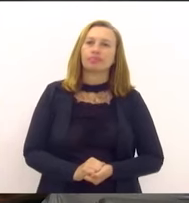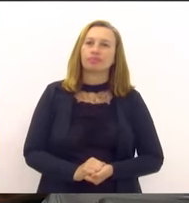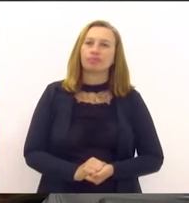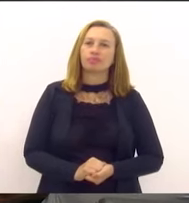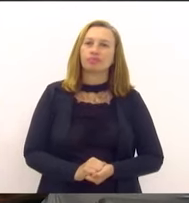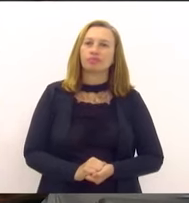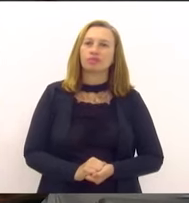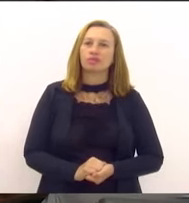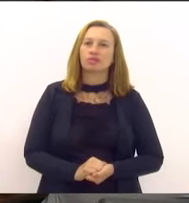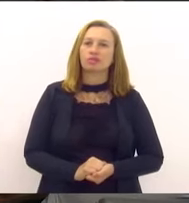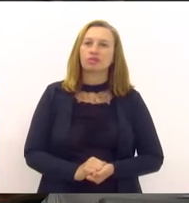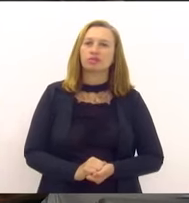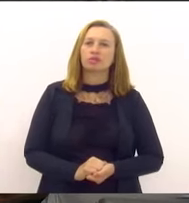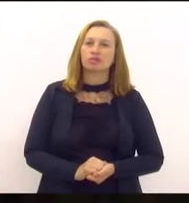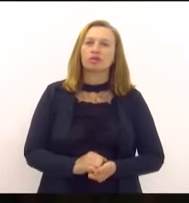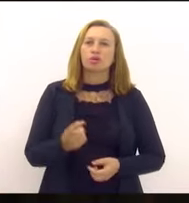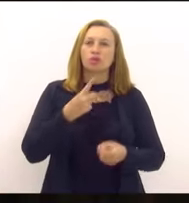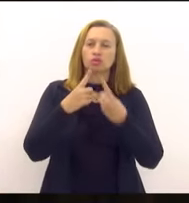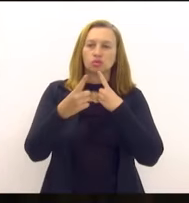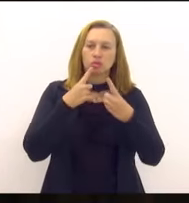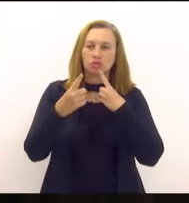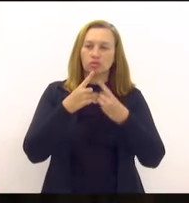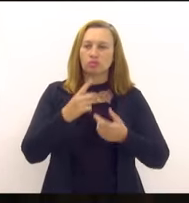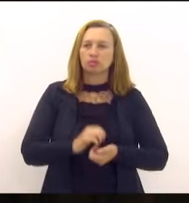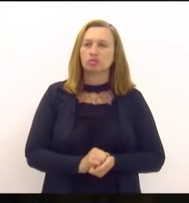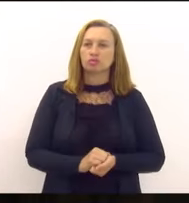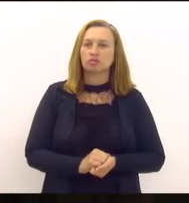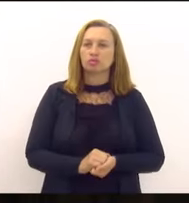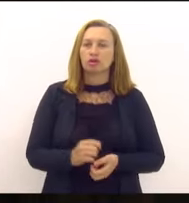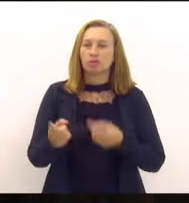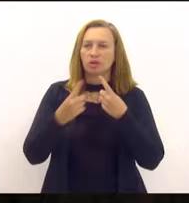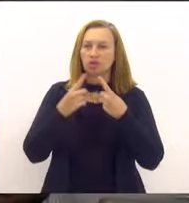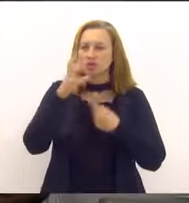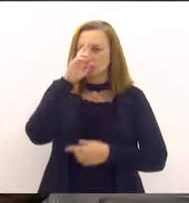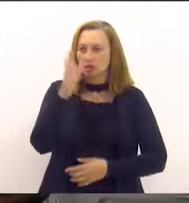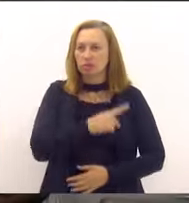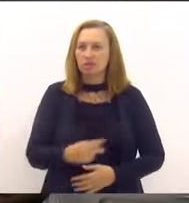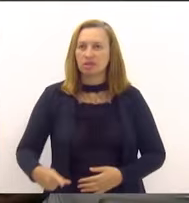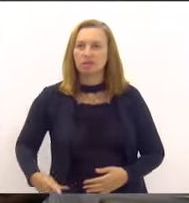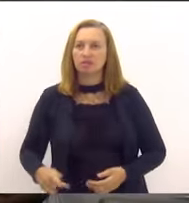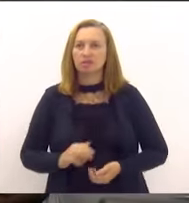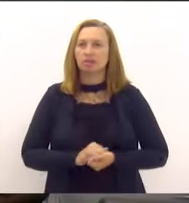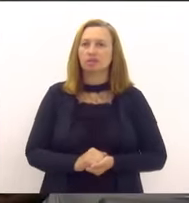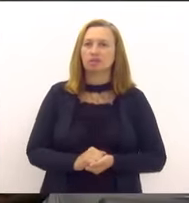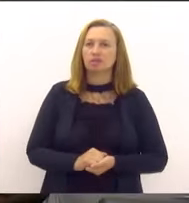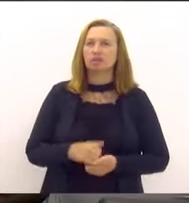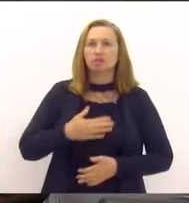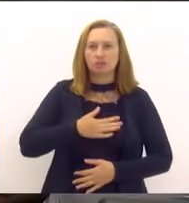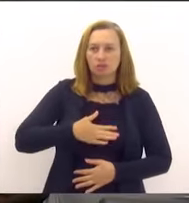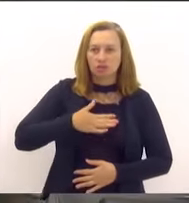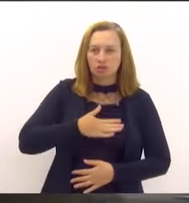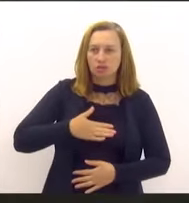Com os pareceres emitidos em discussão. Eu gostaria... discutir, senhor presidente. Sim, senhor.